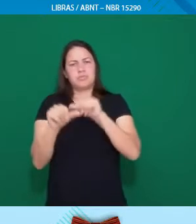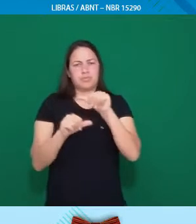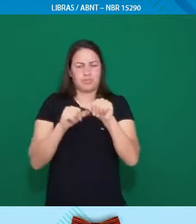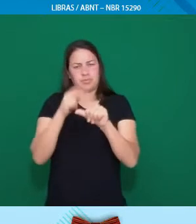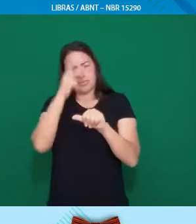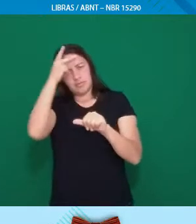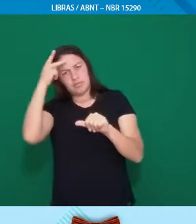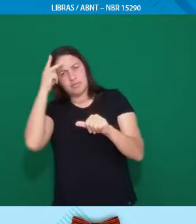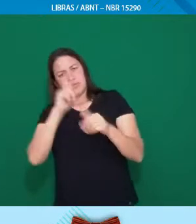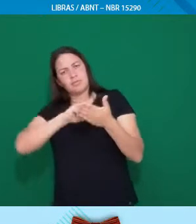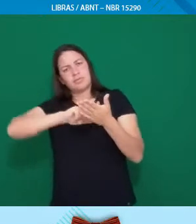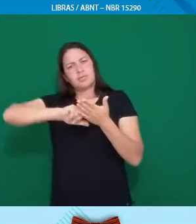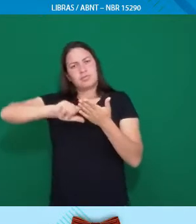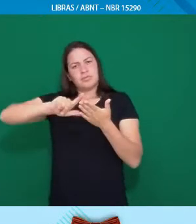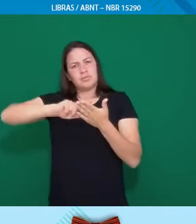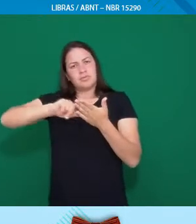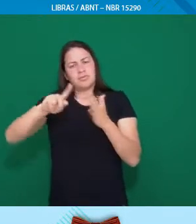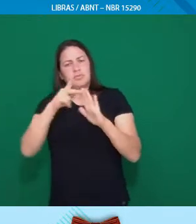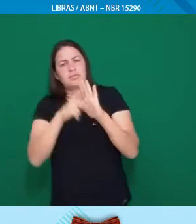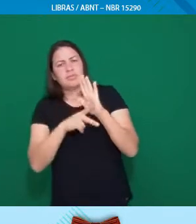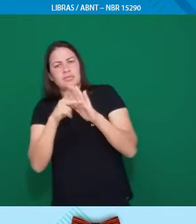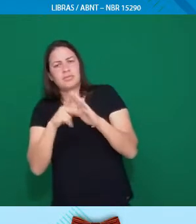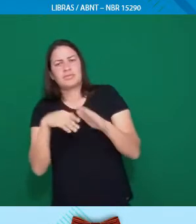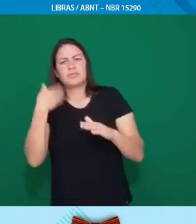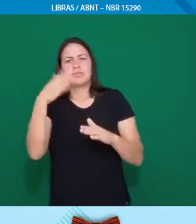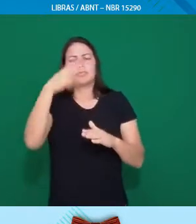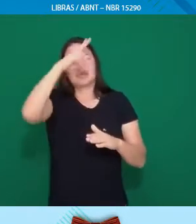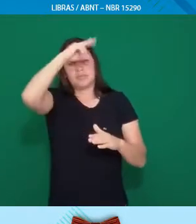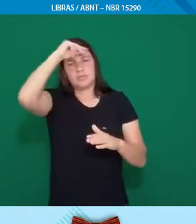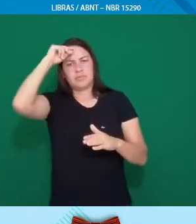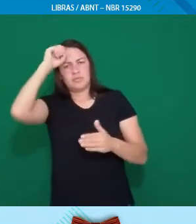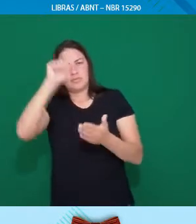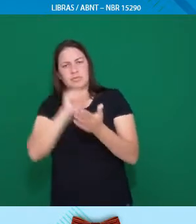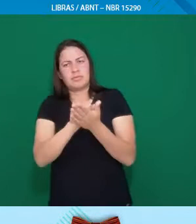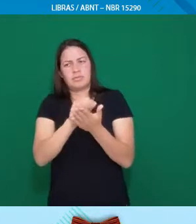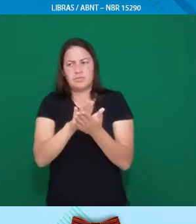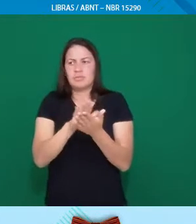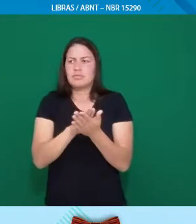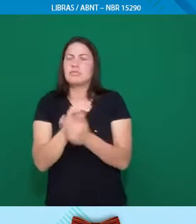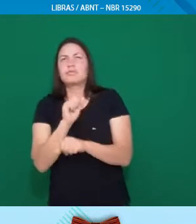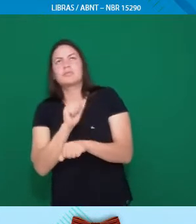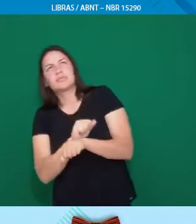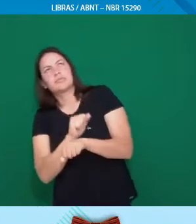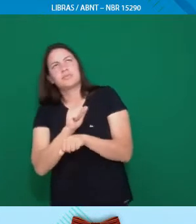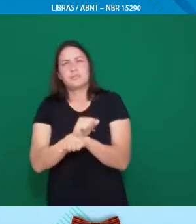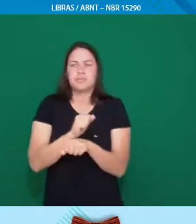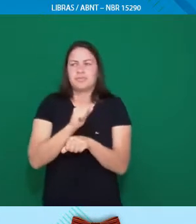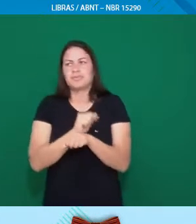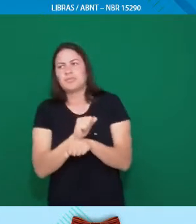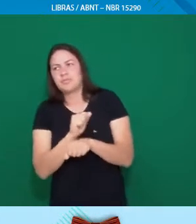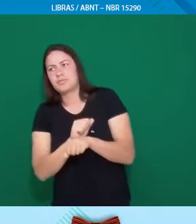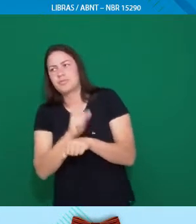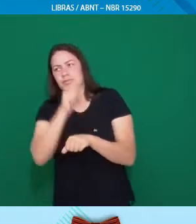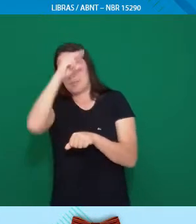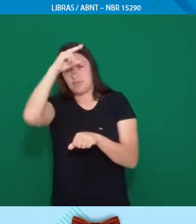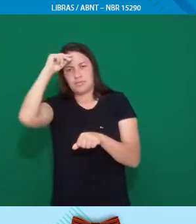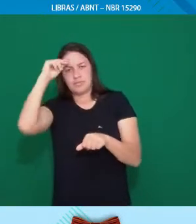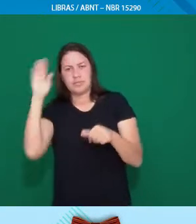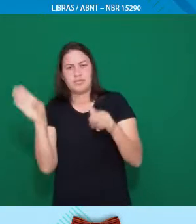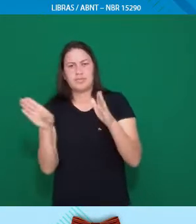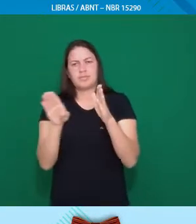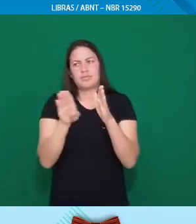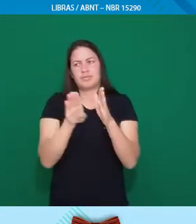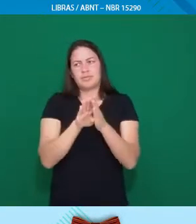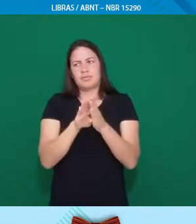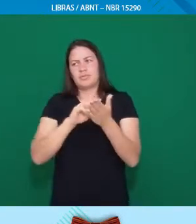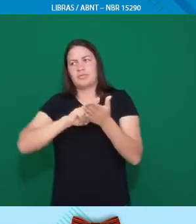a pessoa só limpava o seu terreno quando a prefeitura notifica Ava ela estava aguardando a prefeitura notificar aí